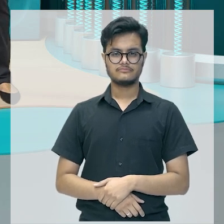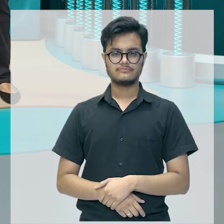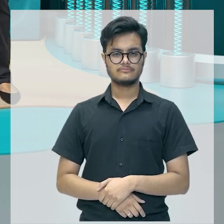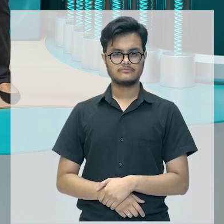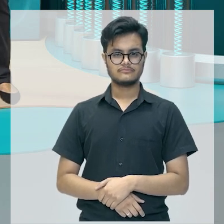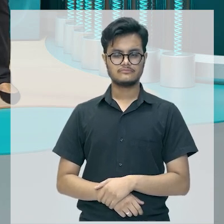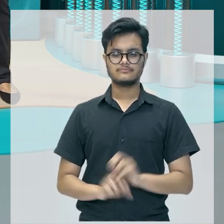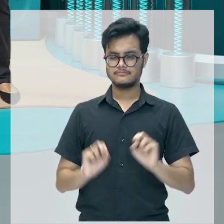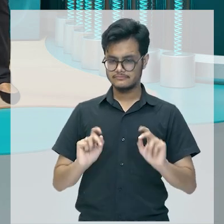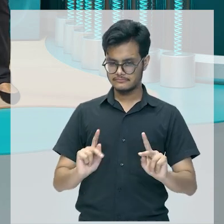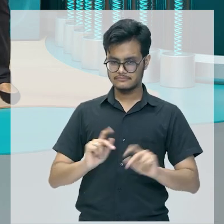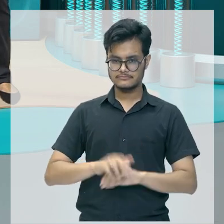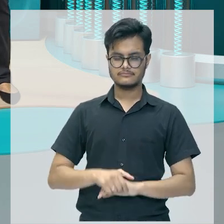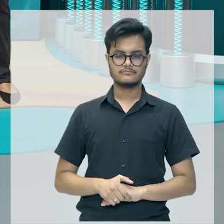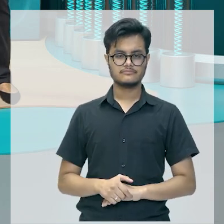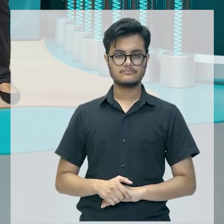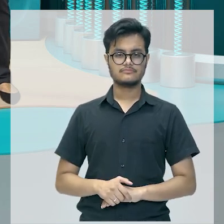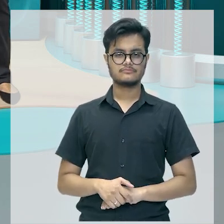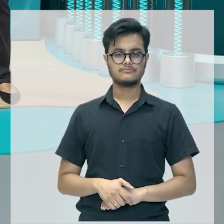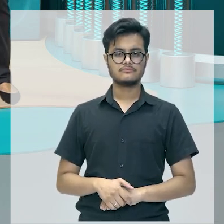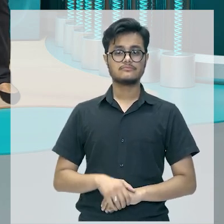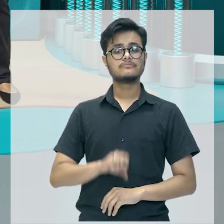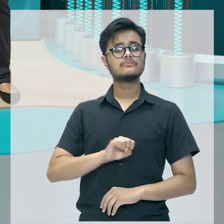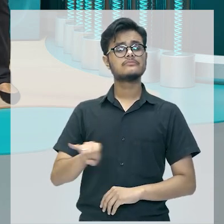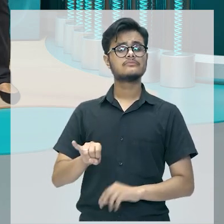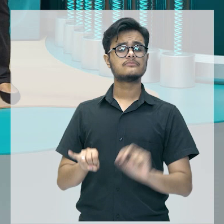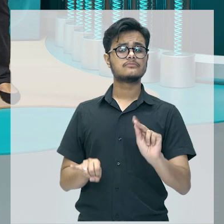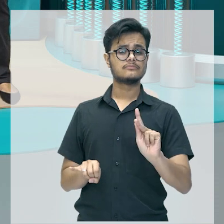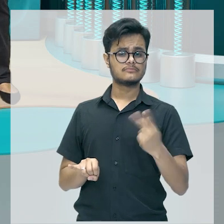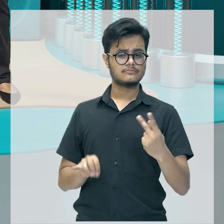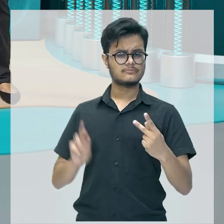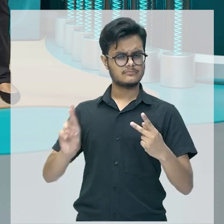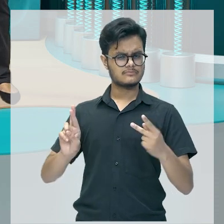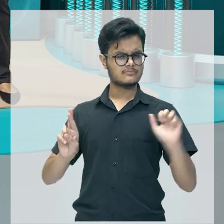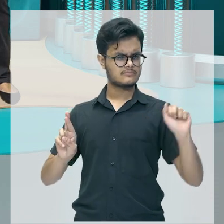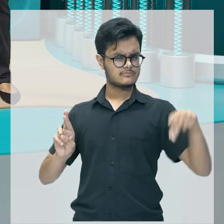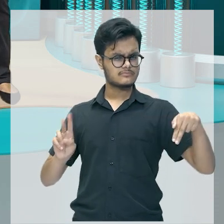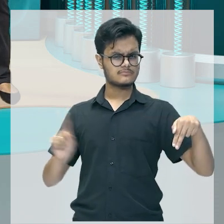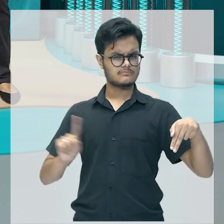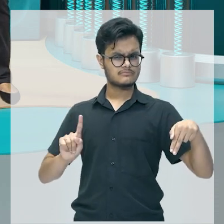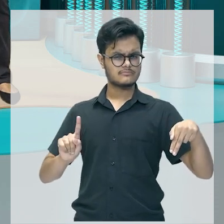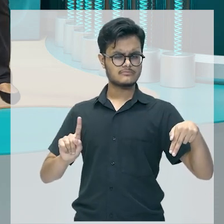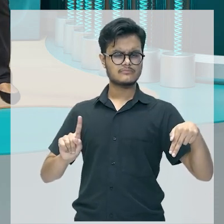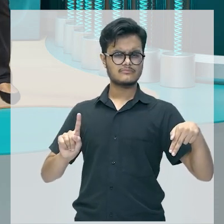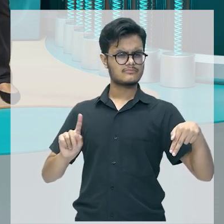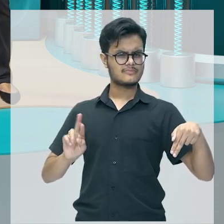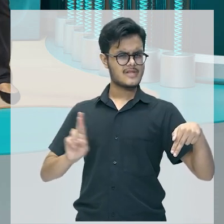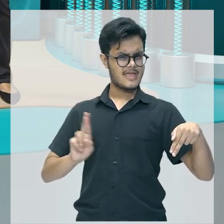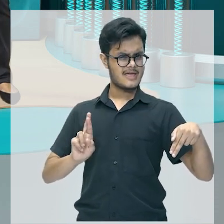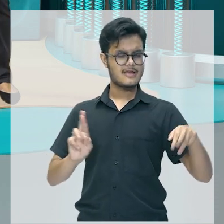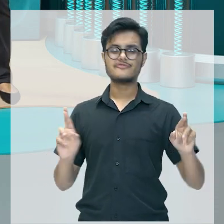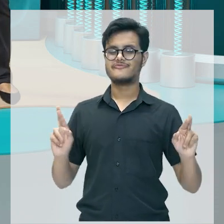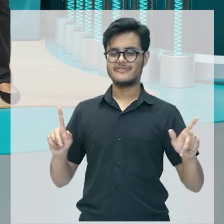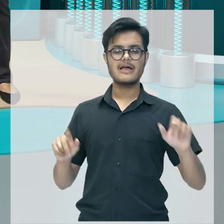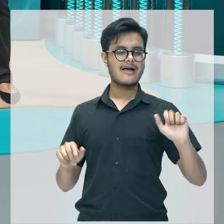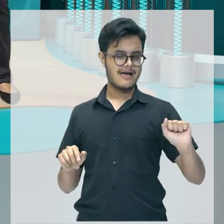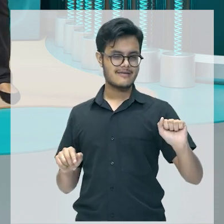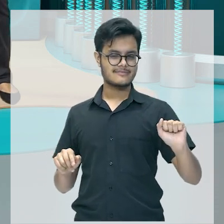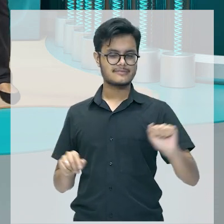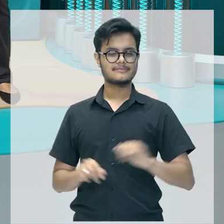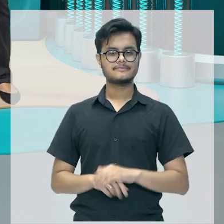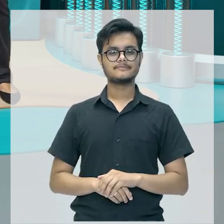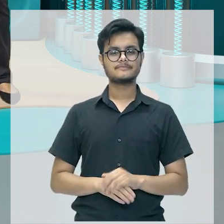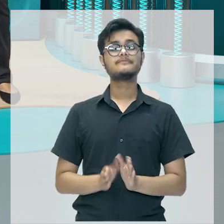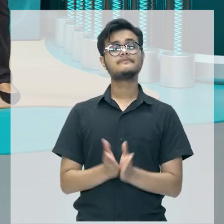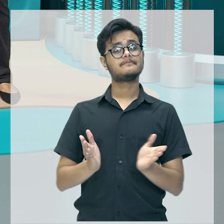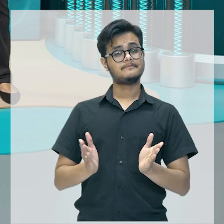hour, certo? Se o H tivesse som de R, poderia usar o N? Não, eu utilizar o A, não é verdade? Então, como ele